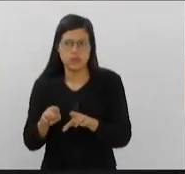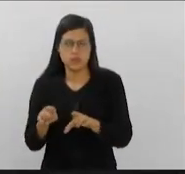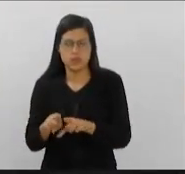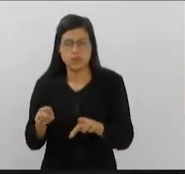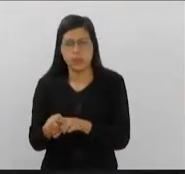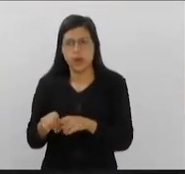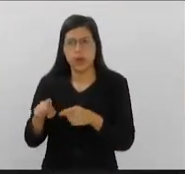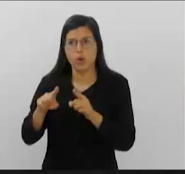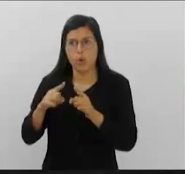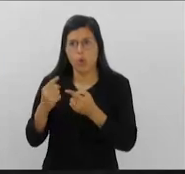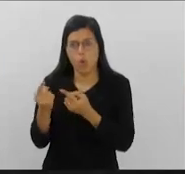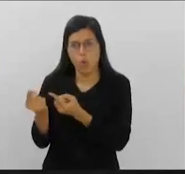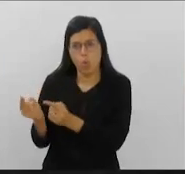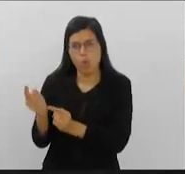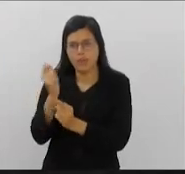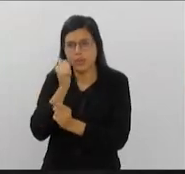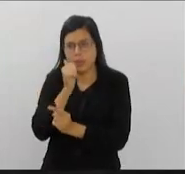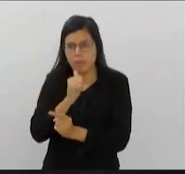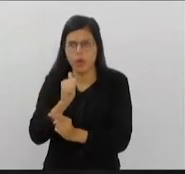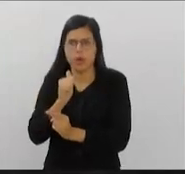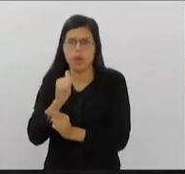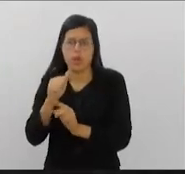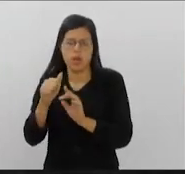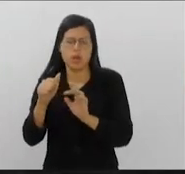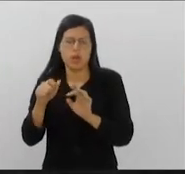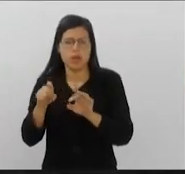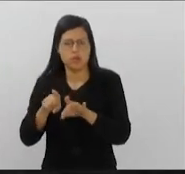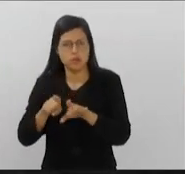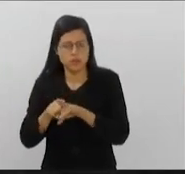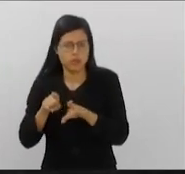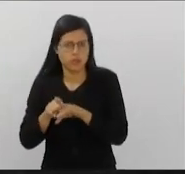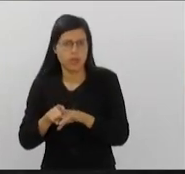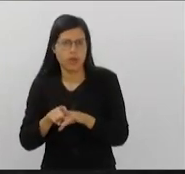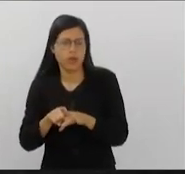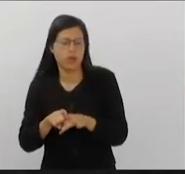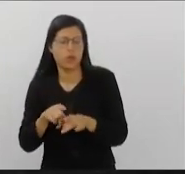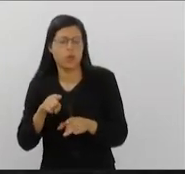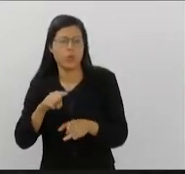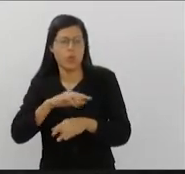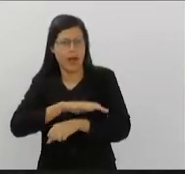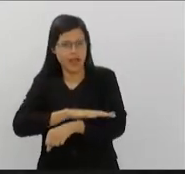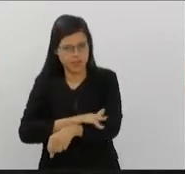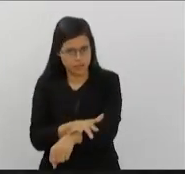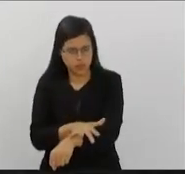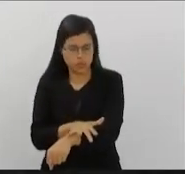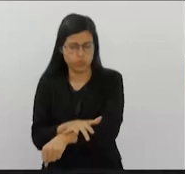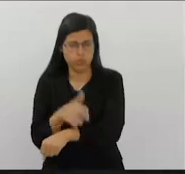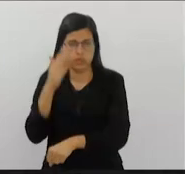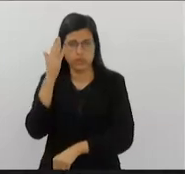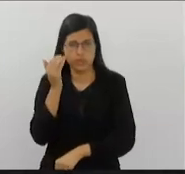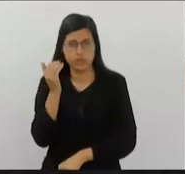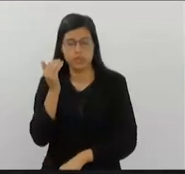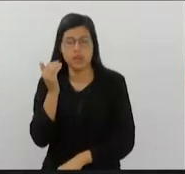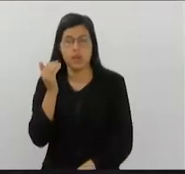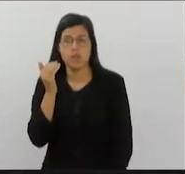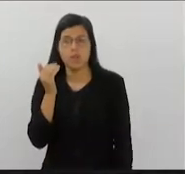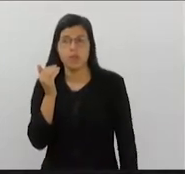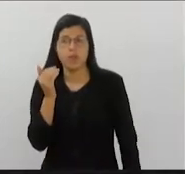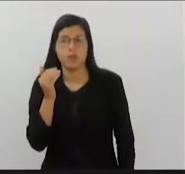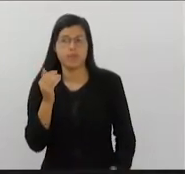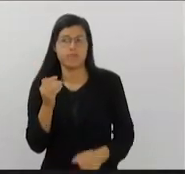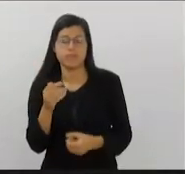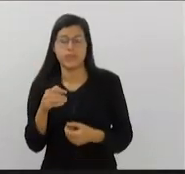da escola e o racismo. Né? A gente sabe que há muito pouco no sentido